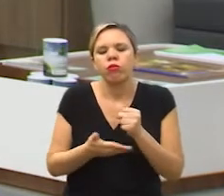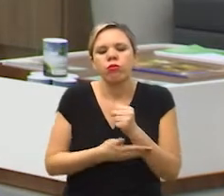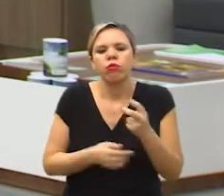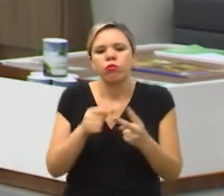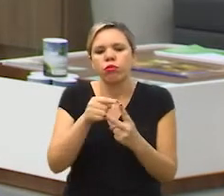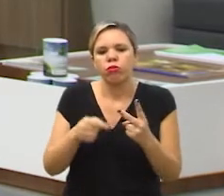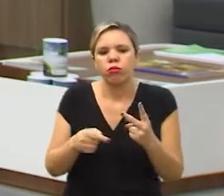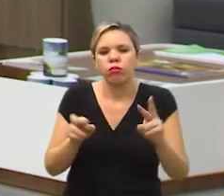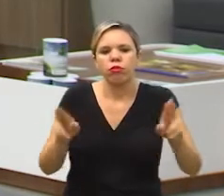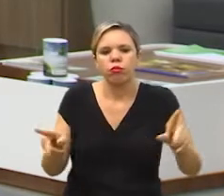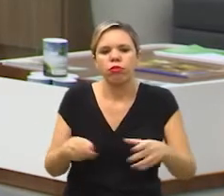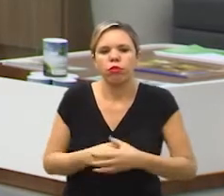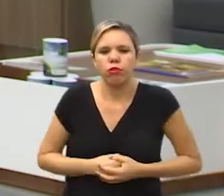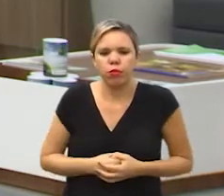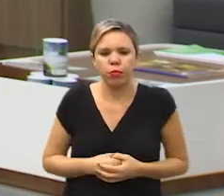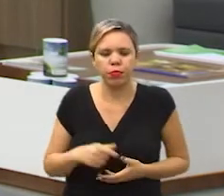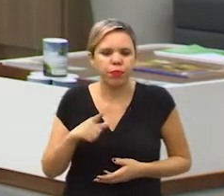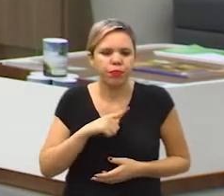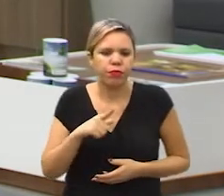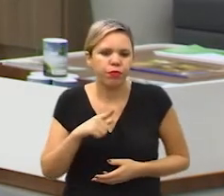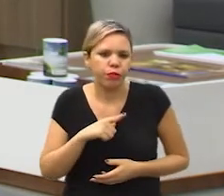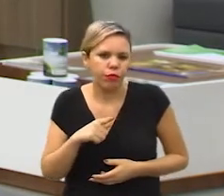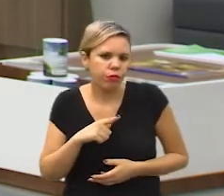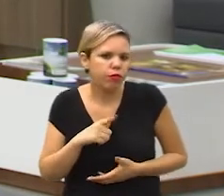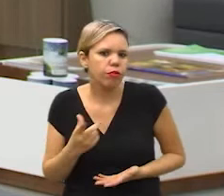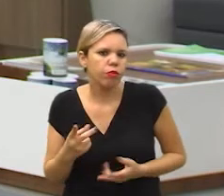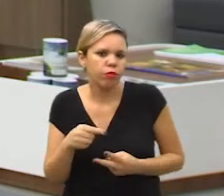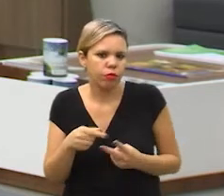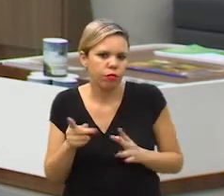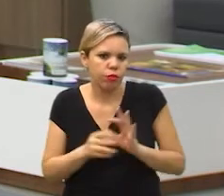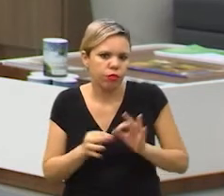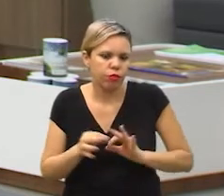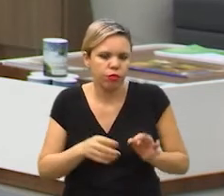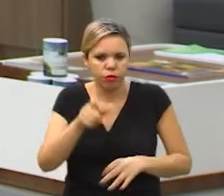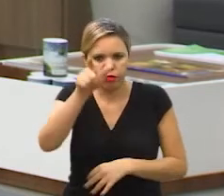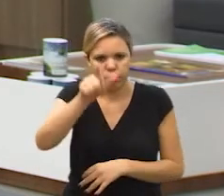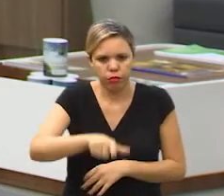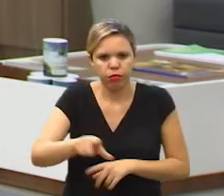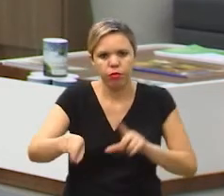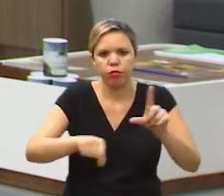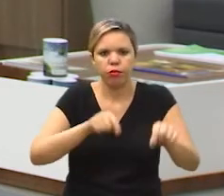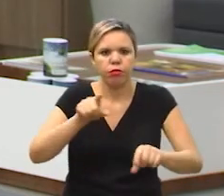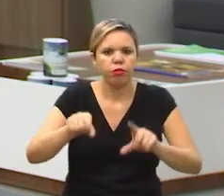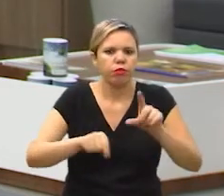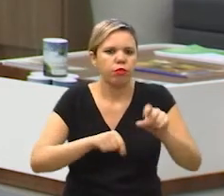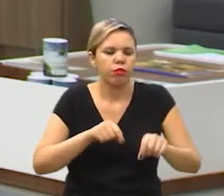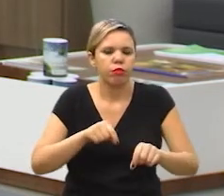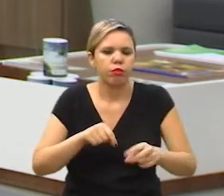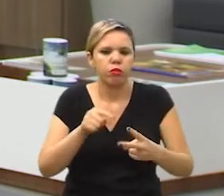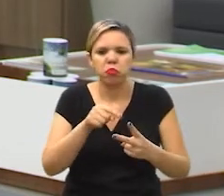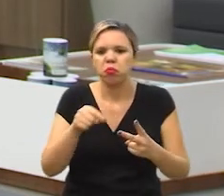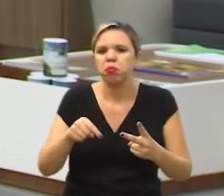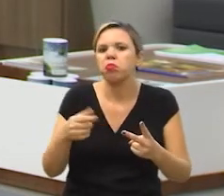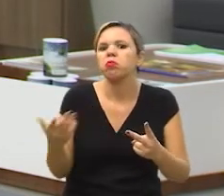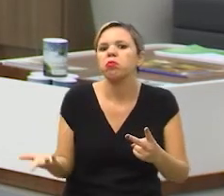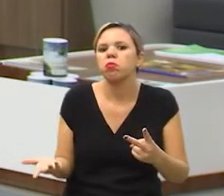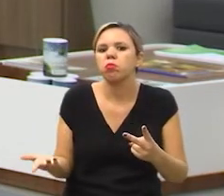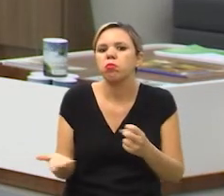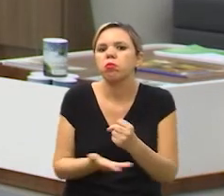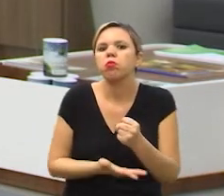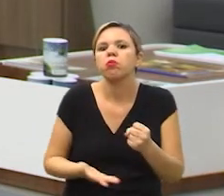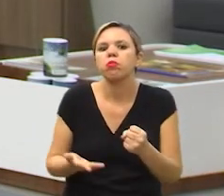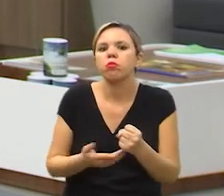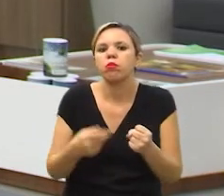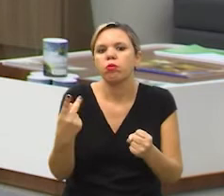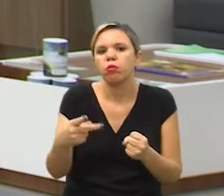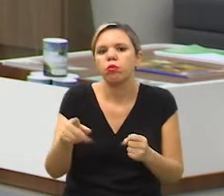são a diferença que existe entre esses dois planos. E a pessoa deve escolher entre um e outro